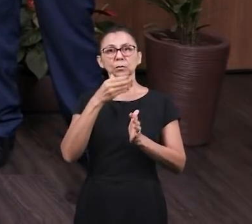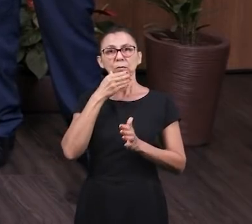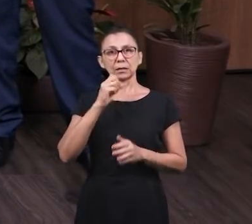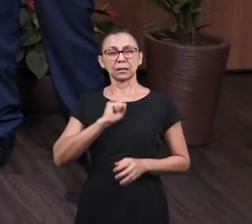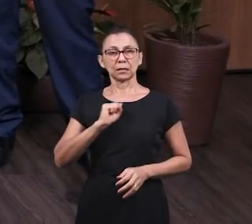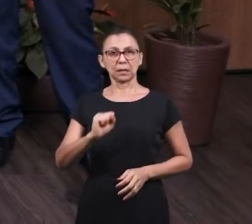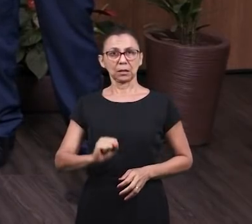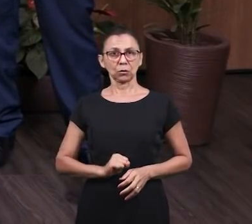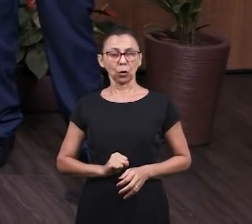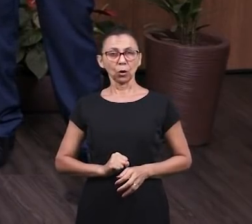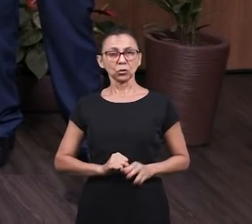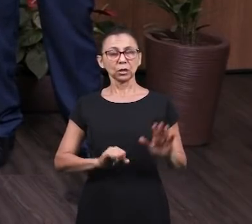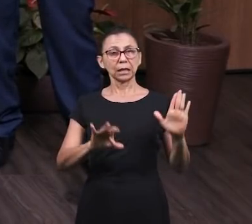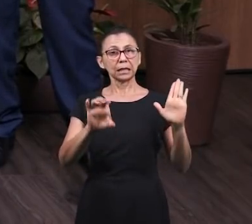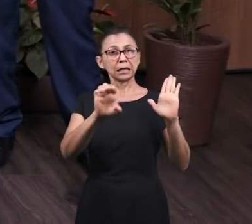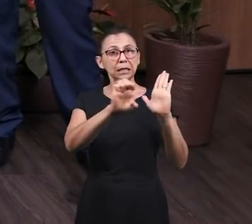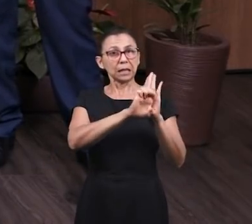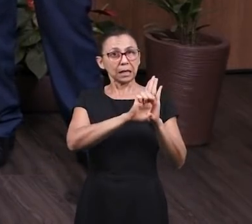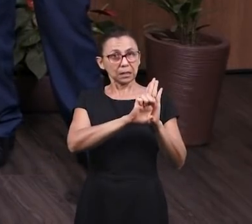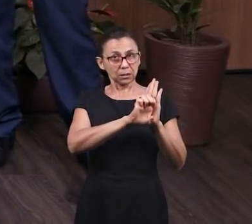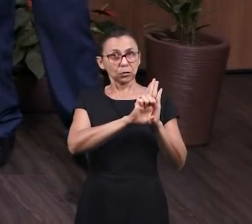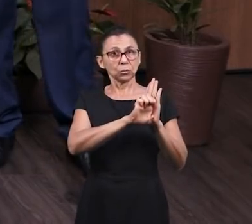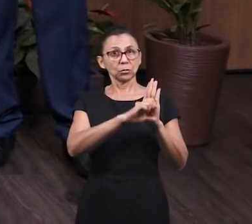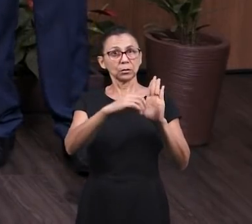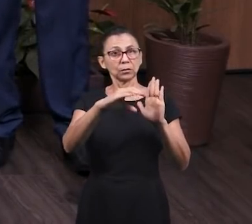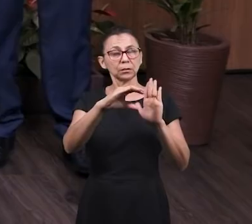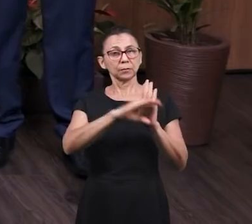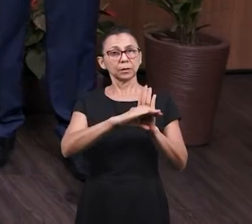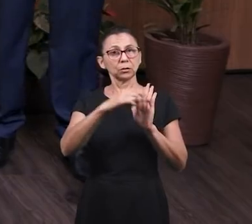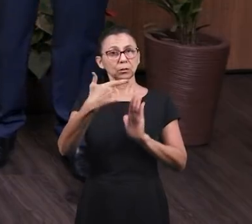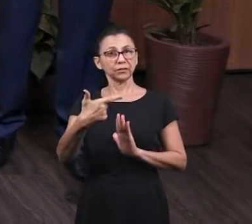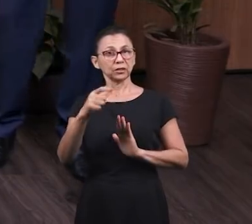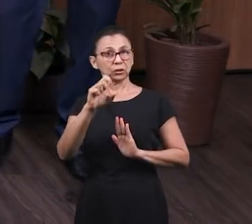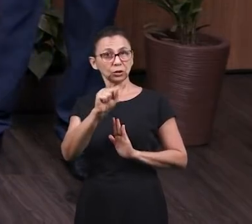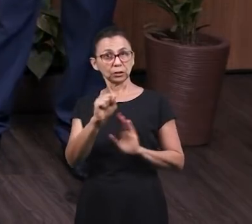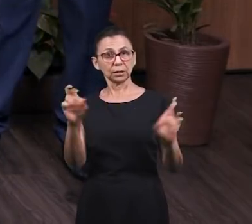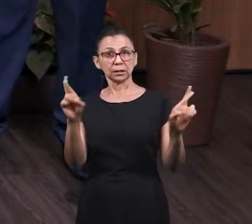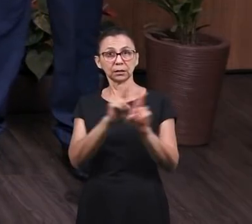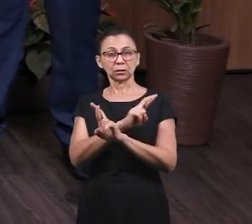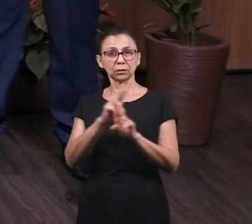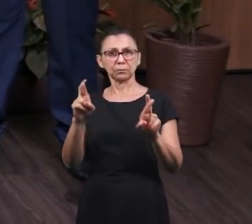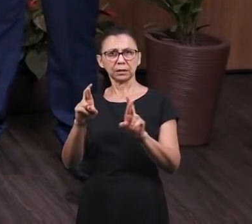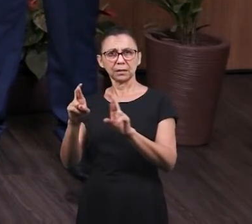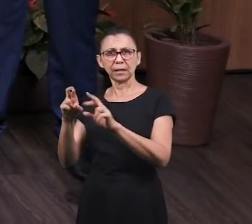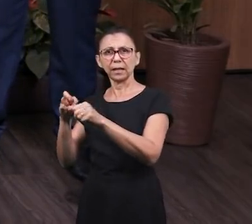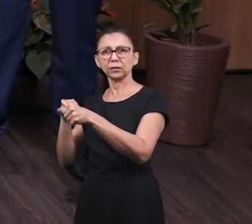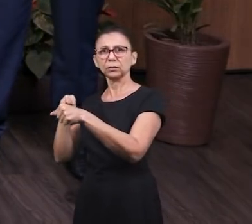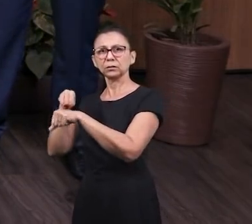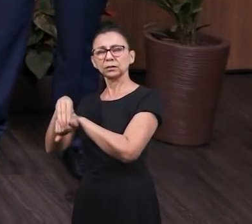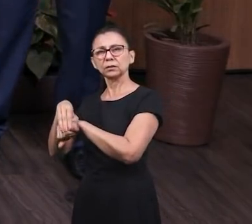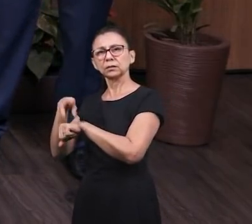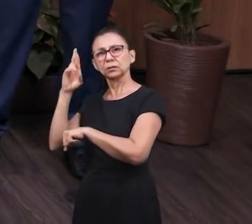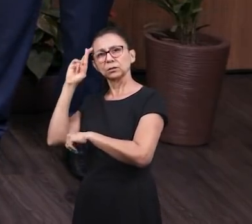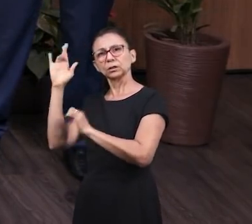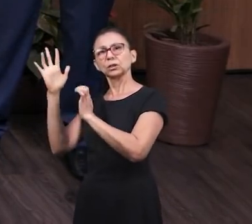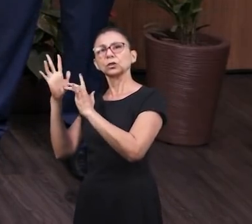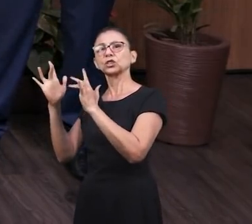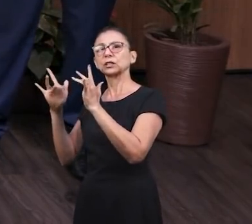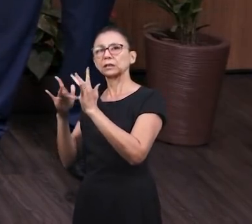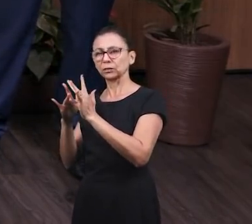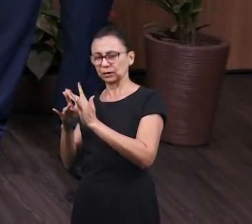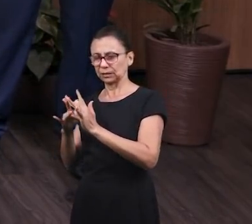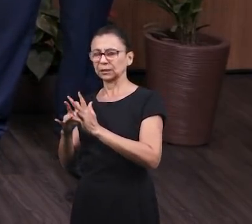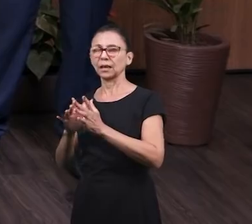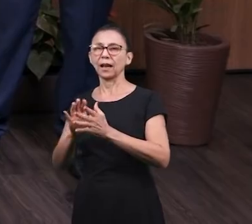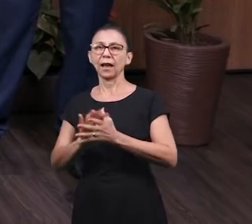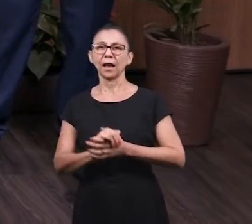em Êxodo, capítulo 28, relacionadas ao ministério do Senhor Jesus? De São Paulo, capital, veio